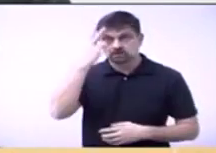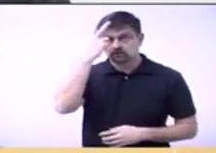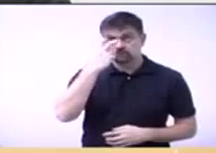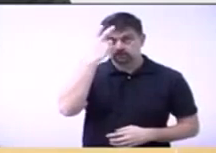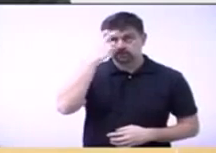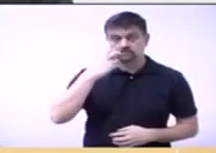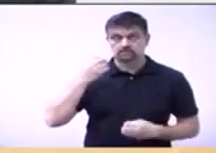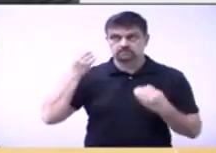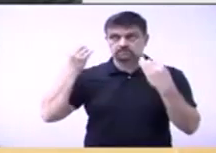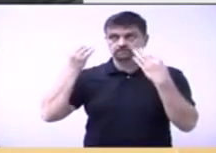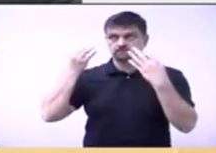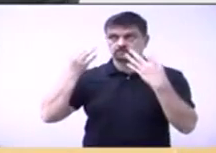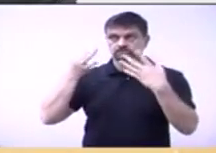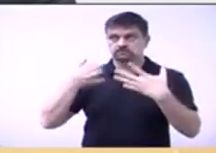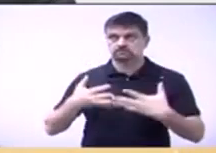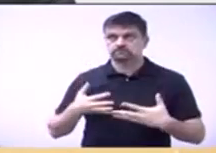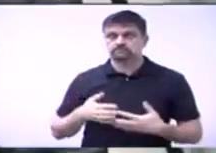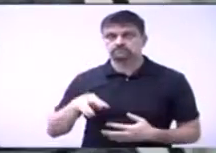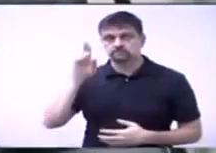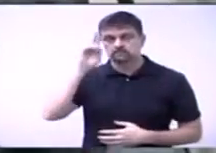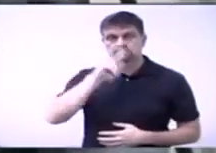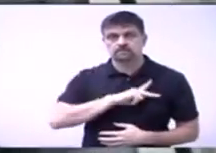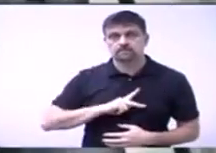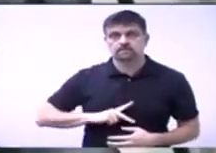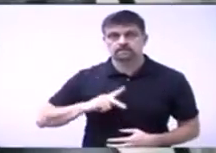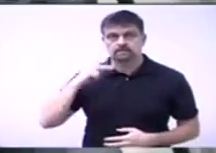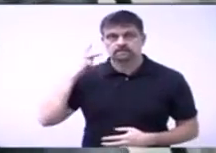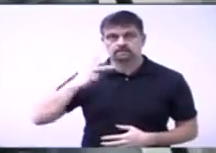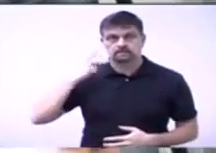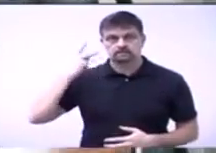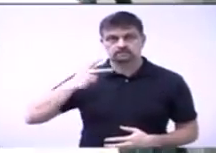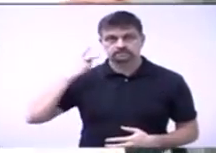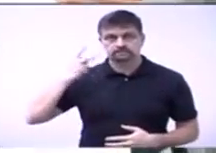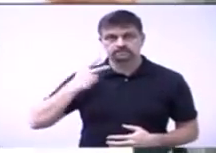Valadão. Senhor presidente, colegas vereadores,